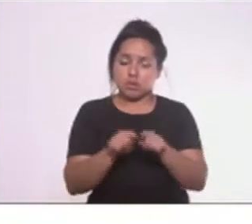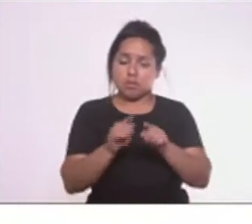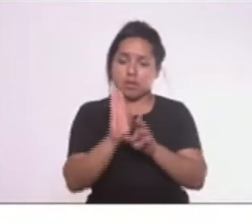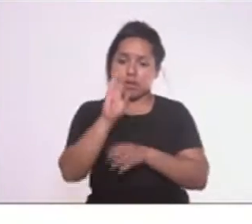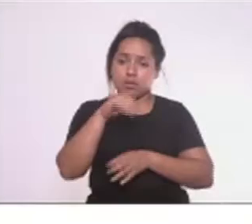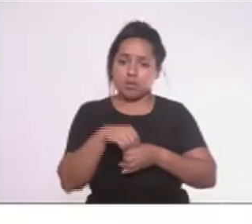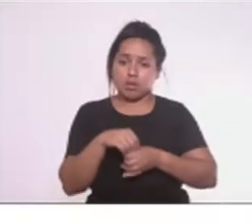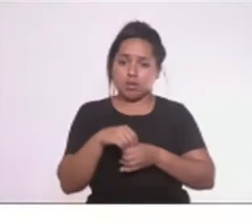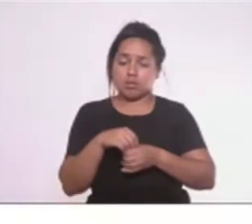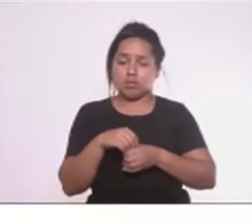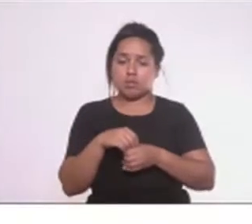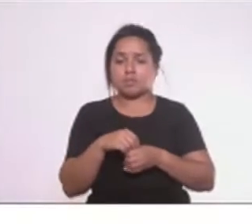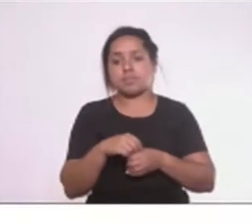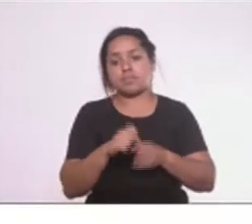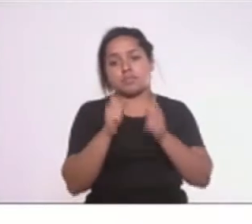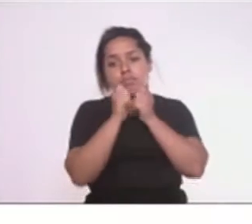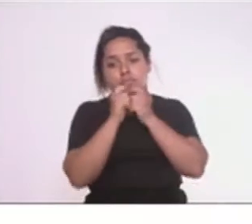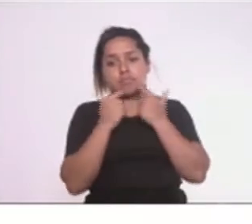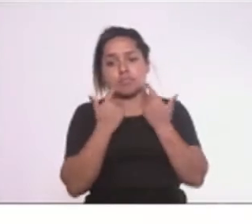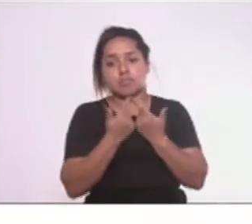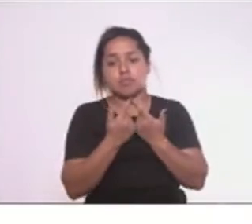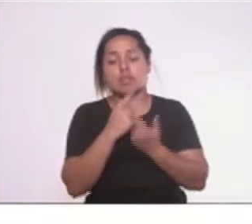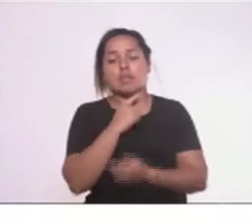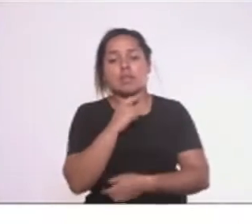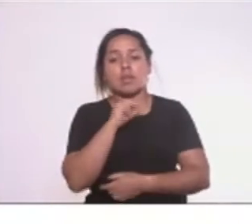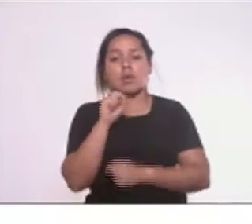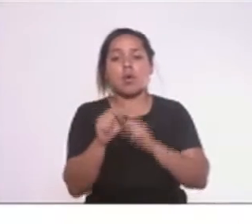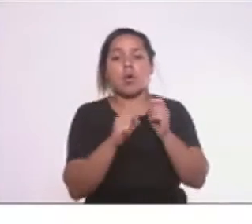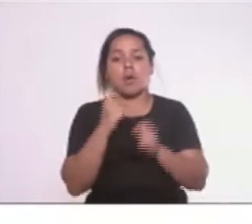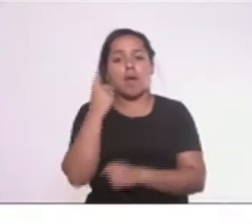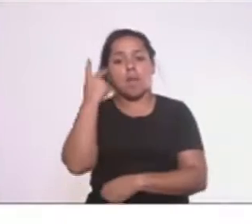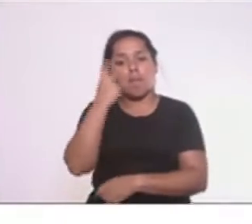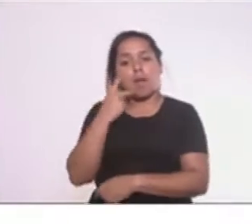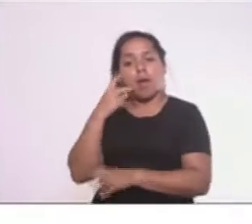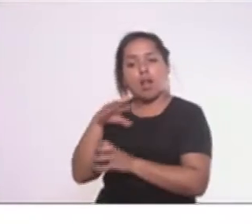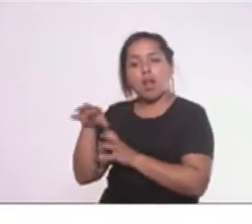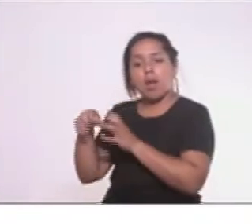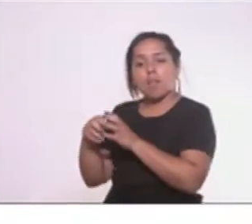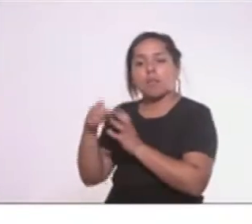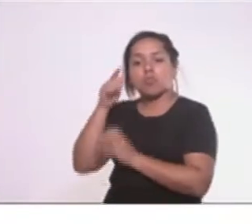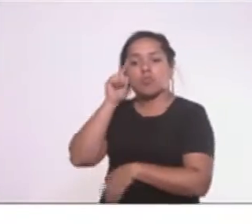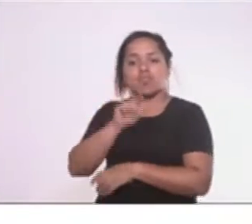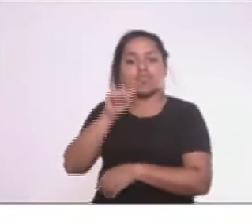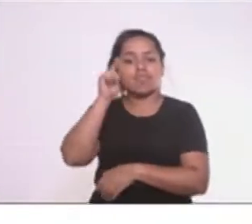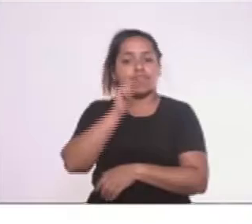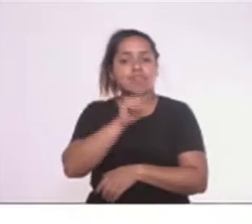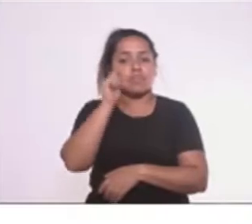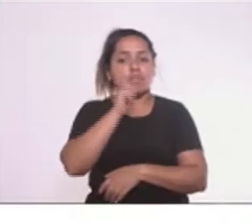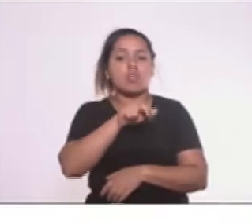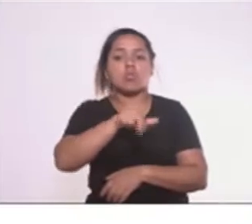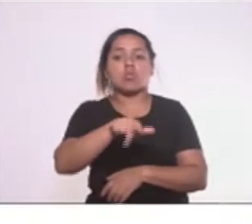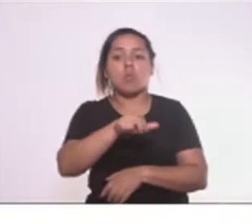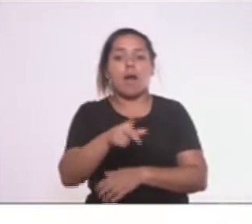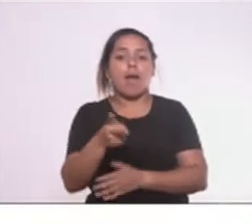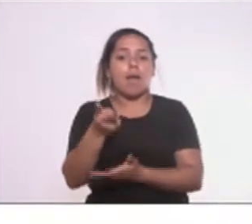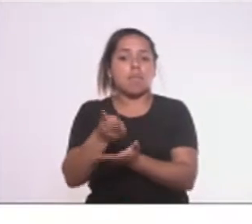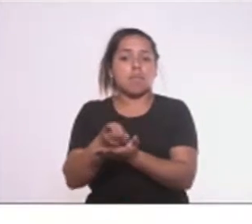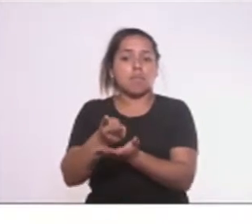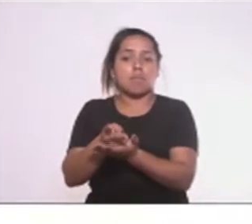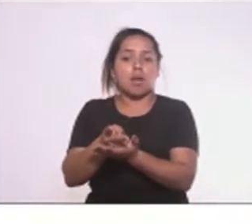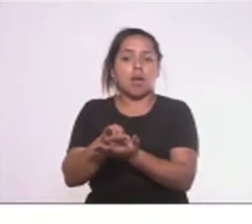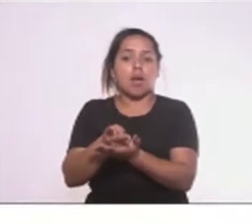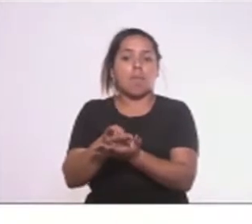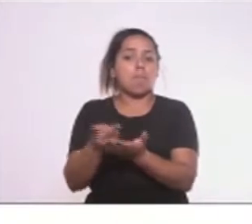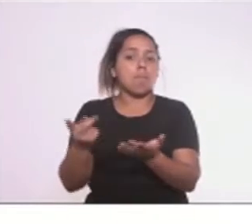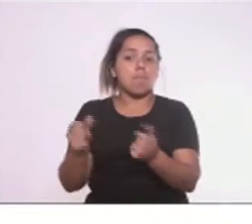acho muito importante ressaltar que o Parlamento tenha como instância permanente, não é um setor temporário, mas que